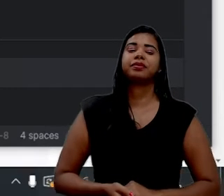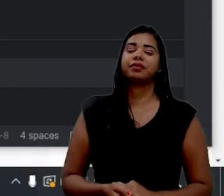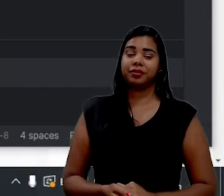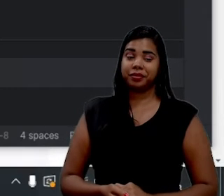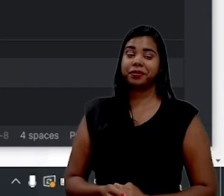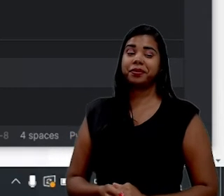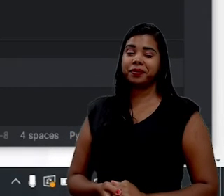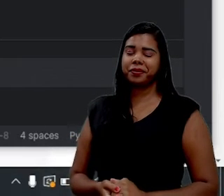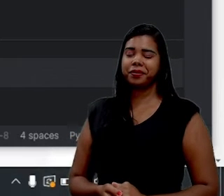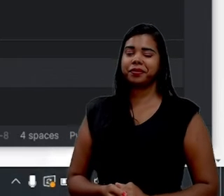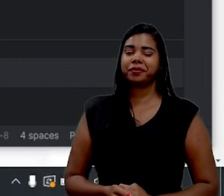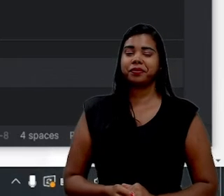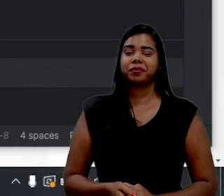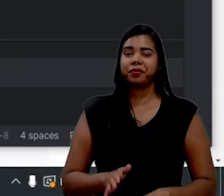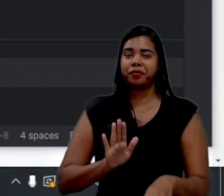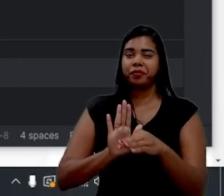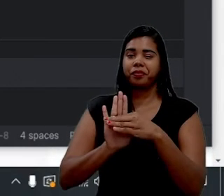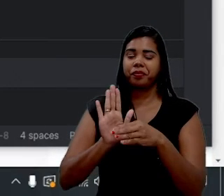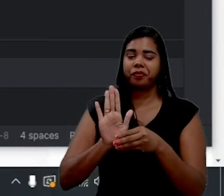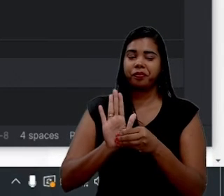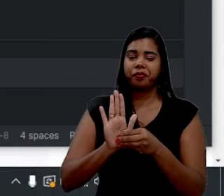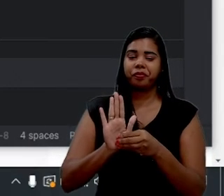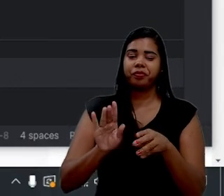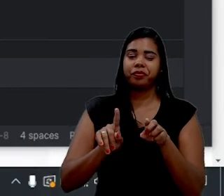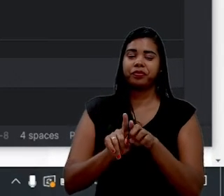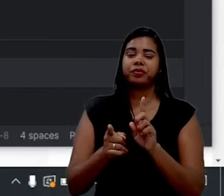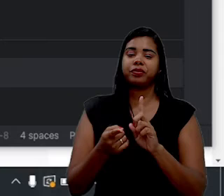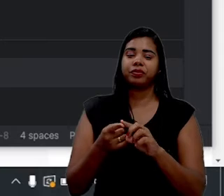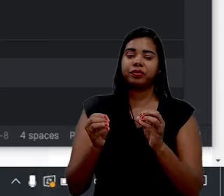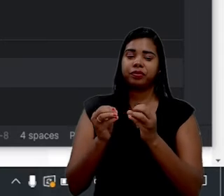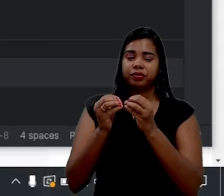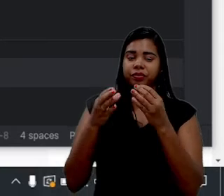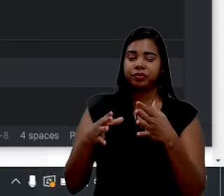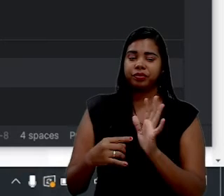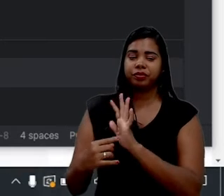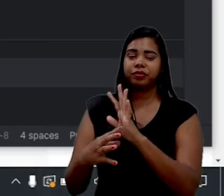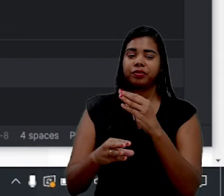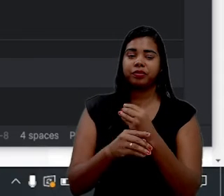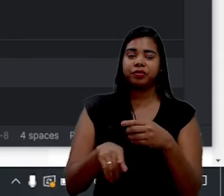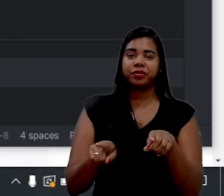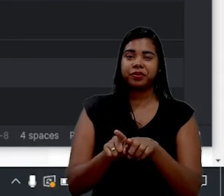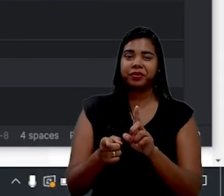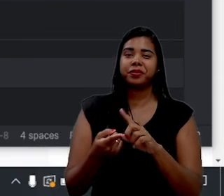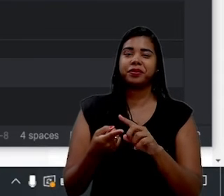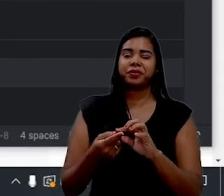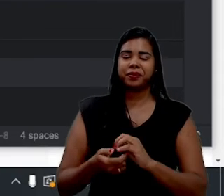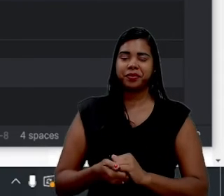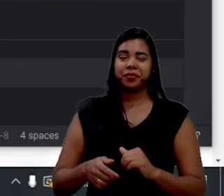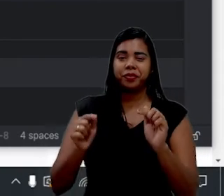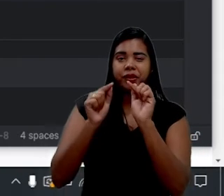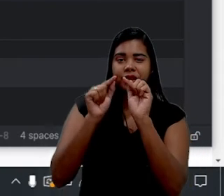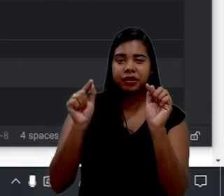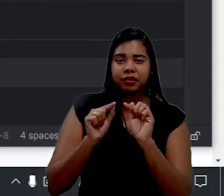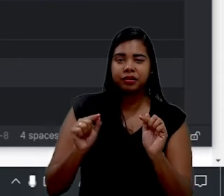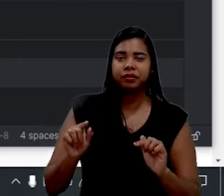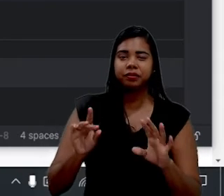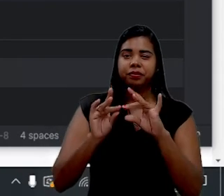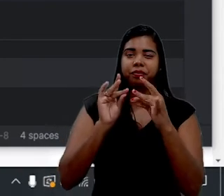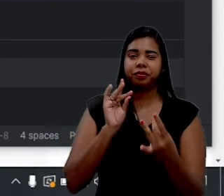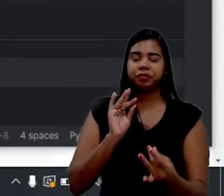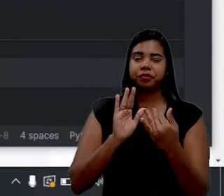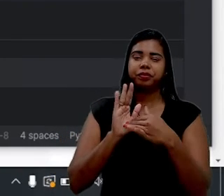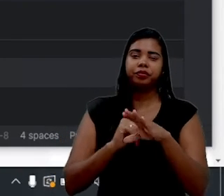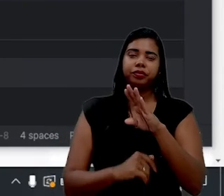Dentro das divs container, dentro dela a gente está criando aí outra div, linha, né? Classe raw é